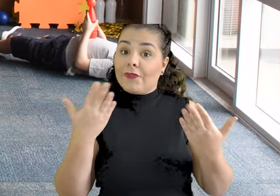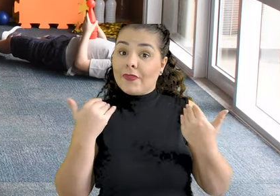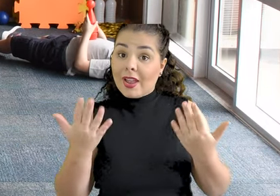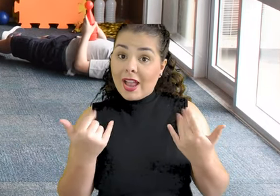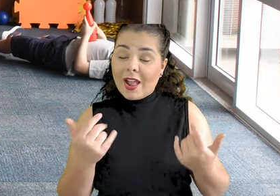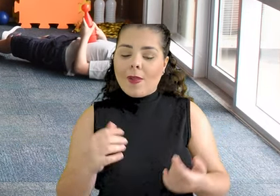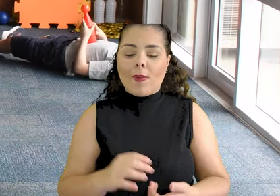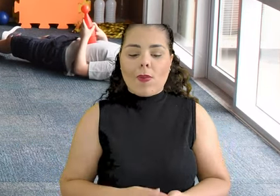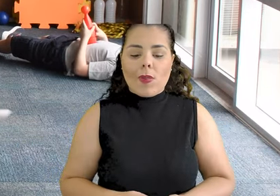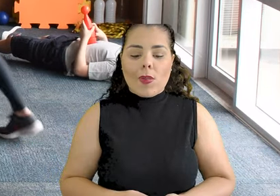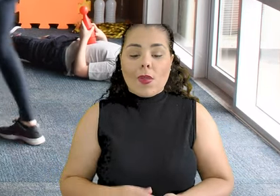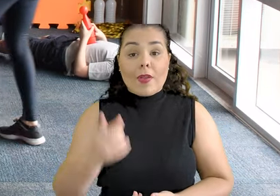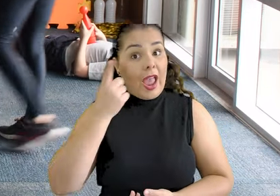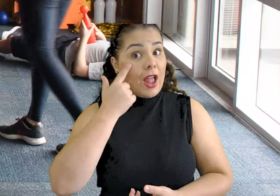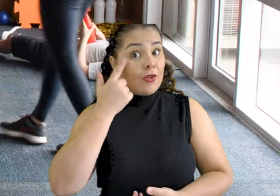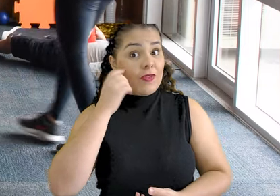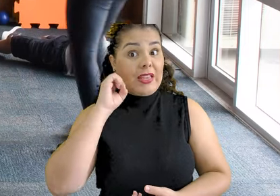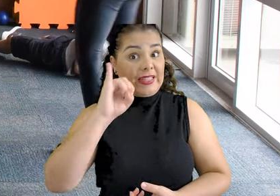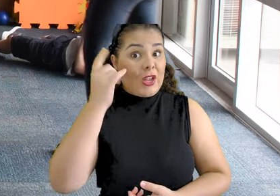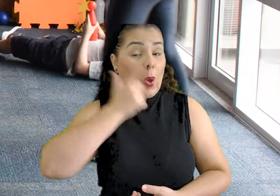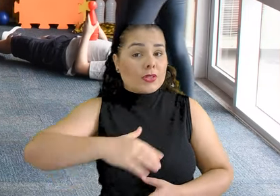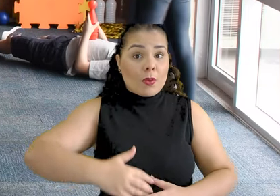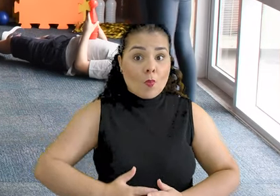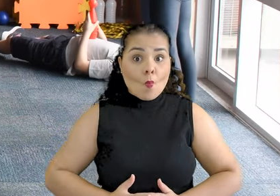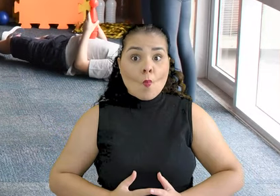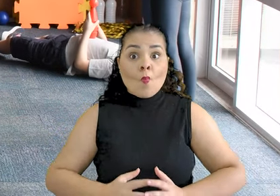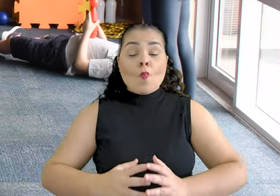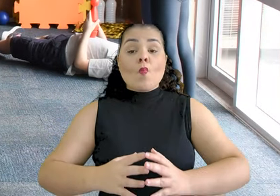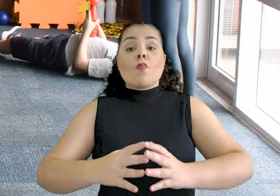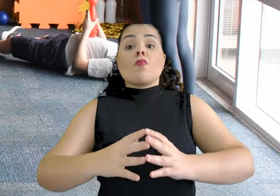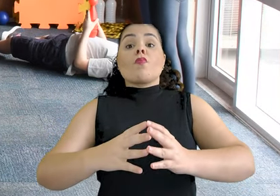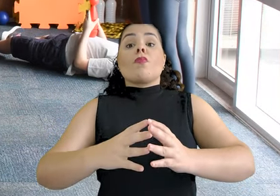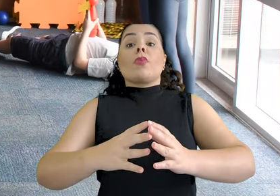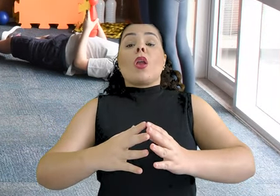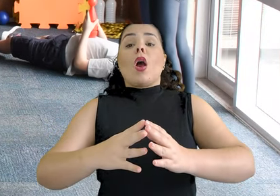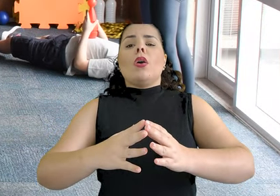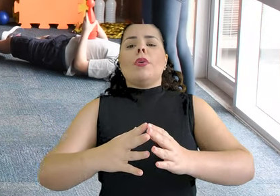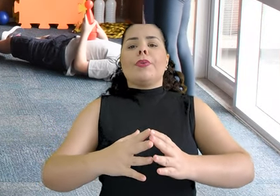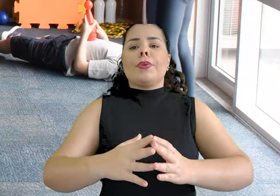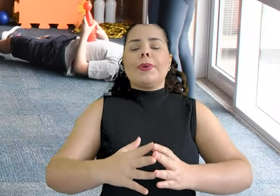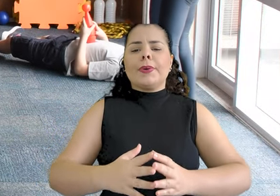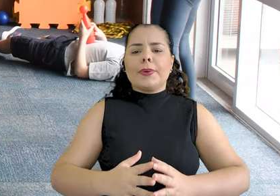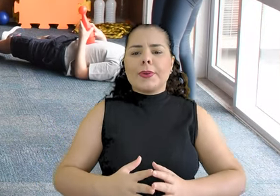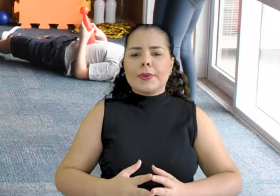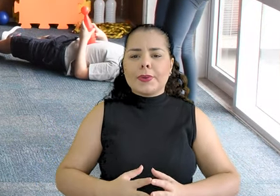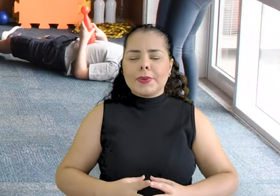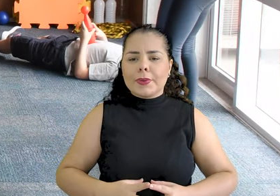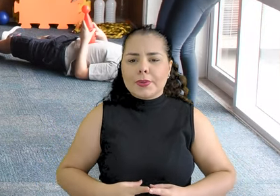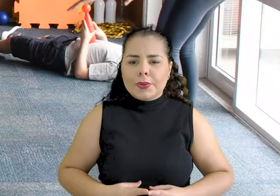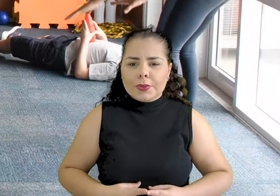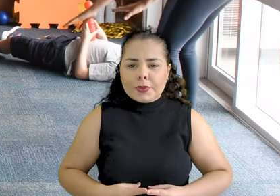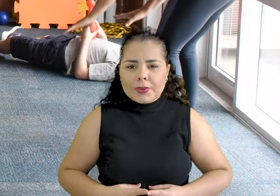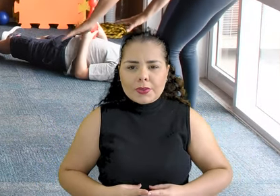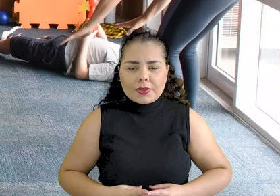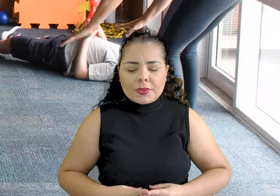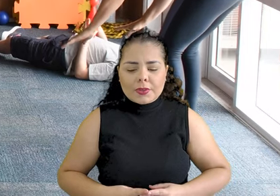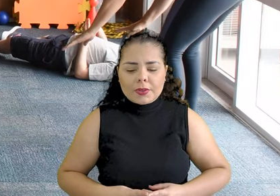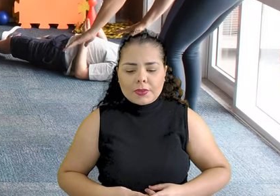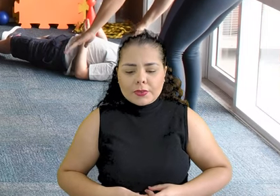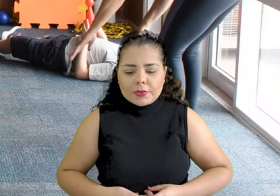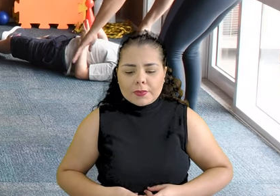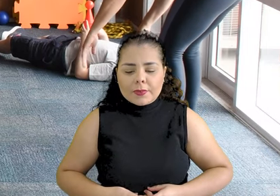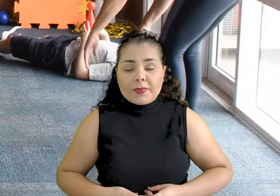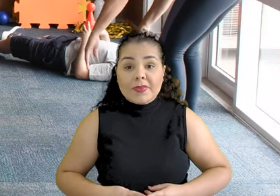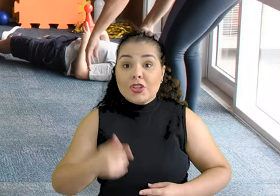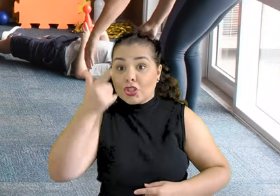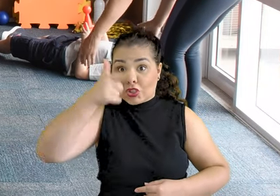Vamos ver se esse pininho ele sobe com a barriga. Enche a barriga de ar. Subiu. Agora solta o ar pro pininho lá